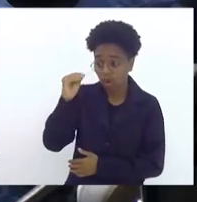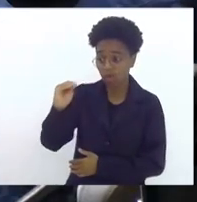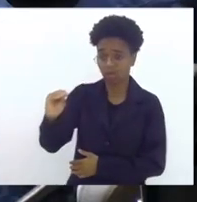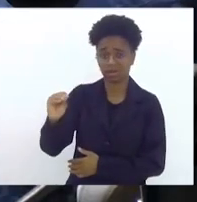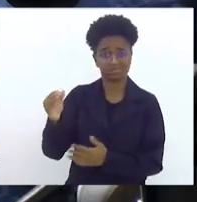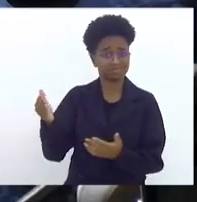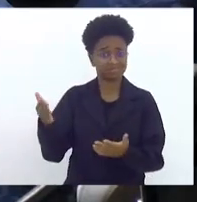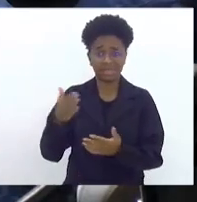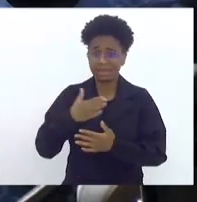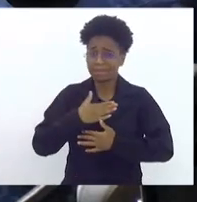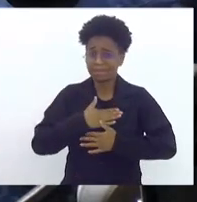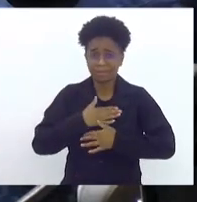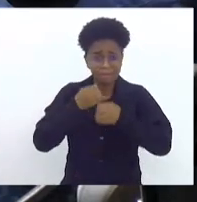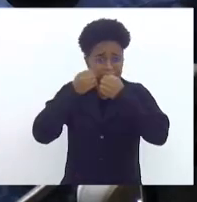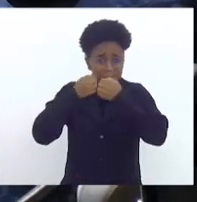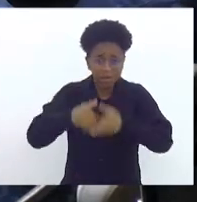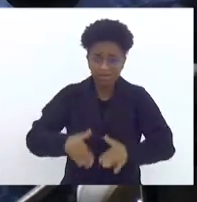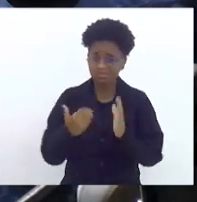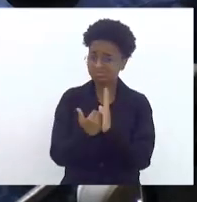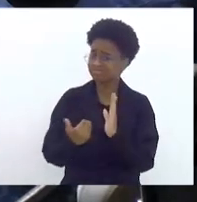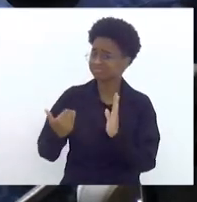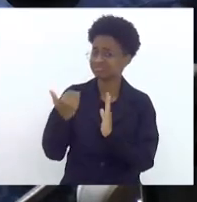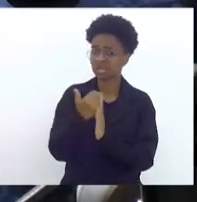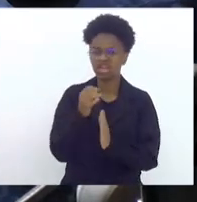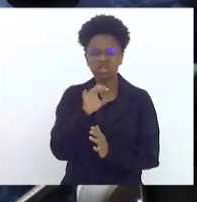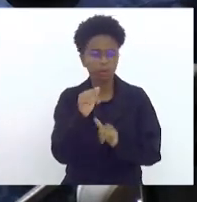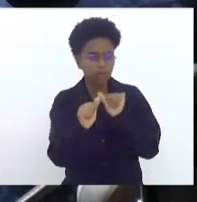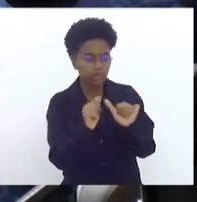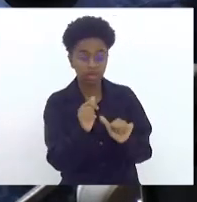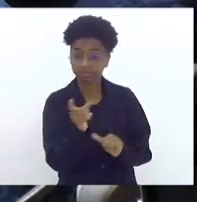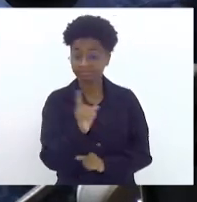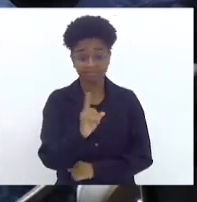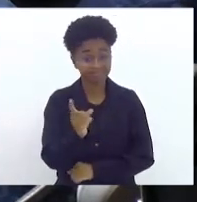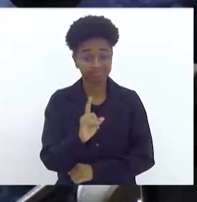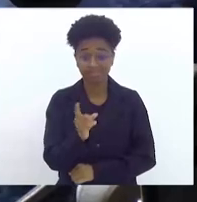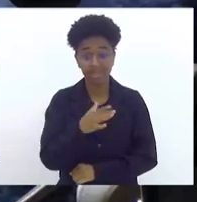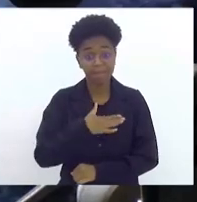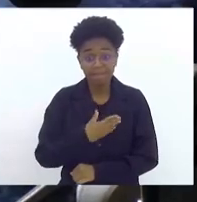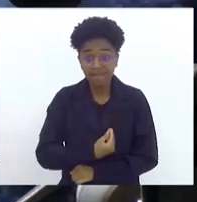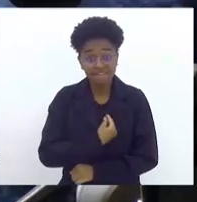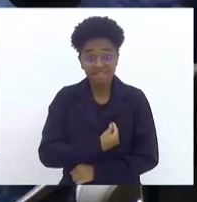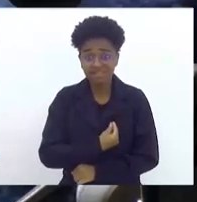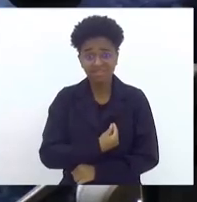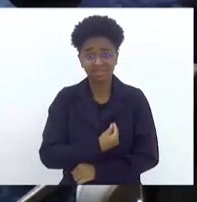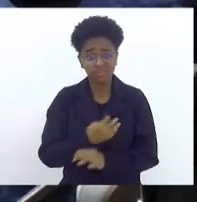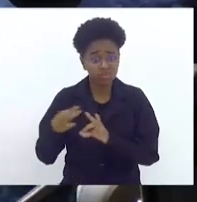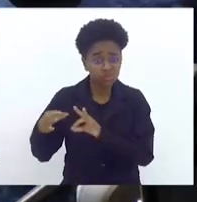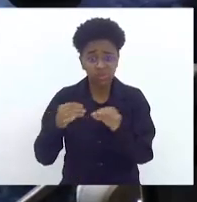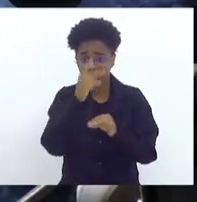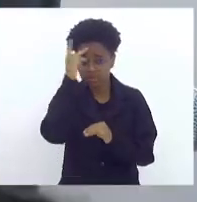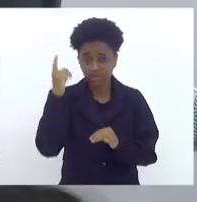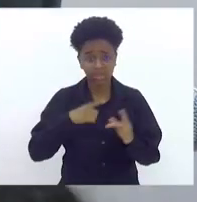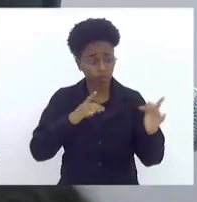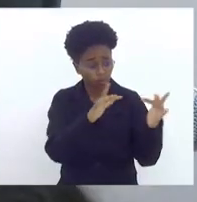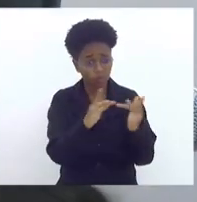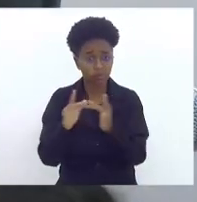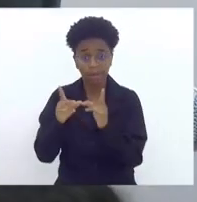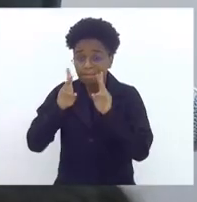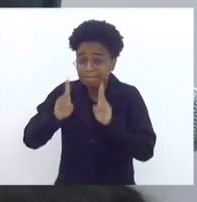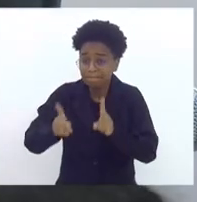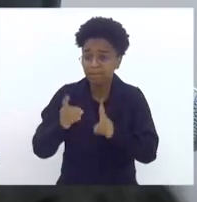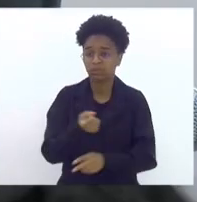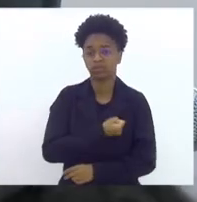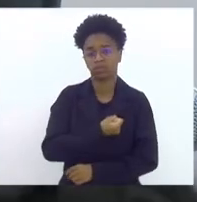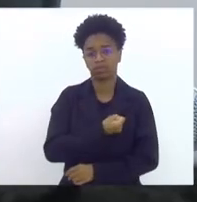custo para mim porque às vezes as pessoas é só trocar o número de telefone Não a minha vida tá com esse número de telefone todas as pessoas têm esse número de telefone